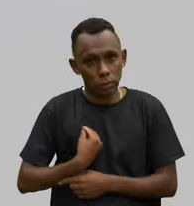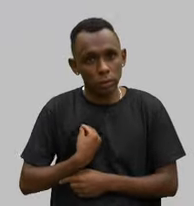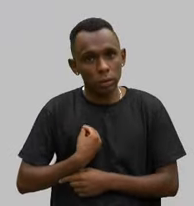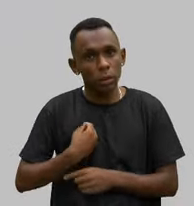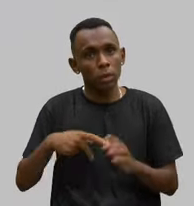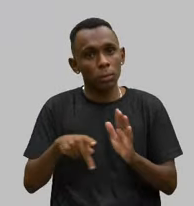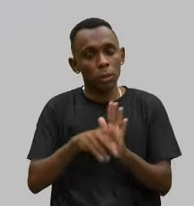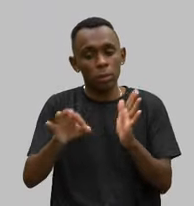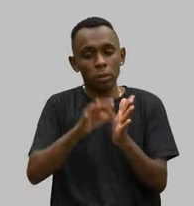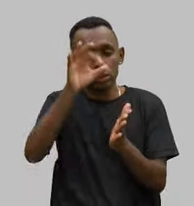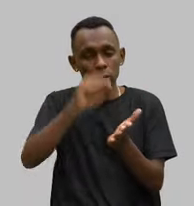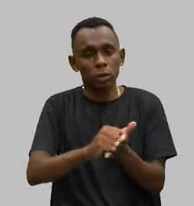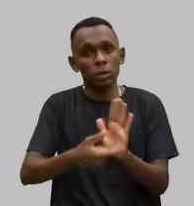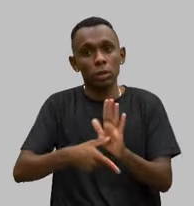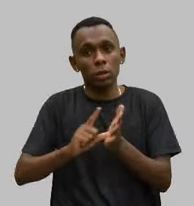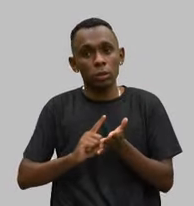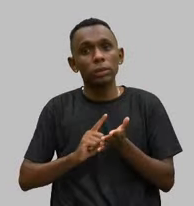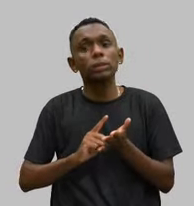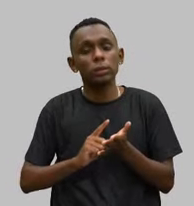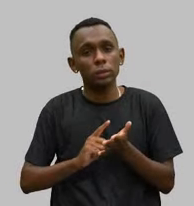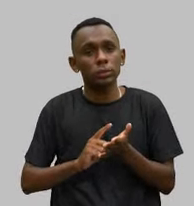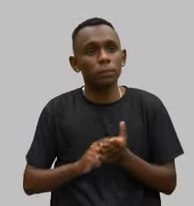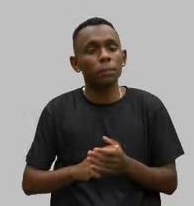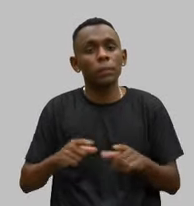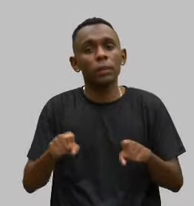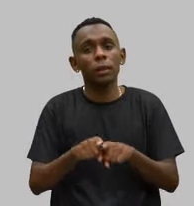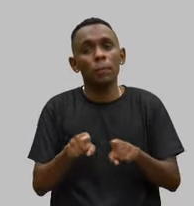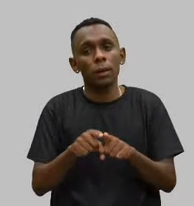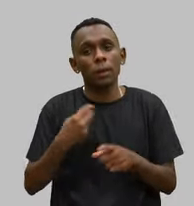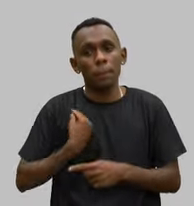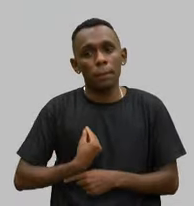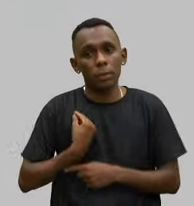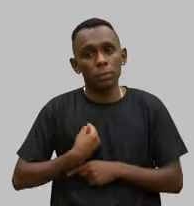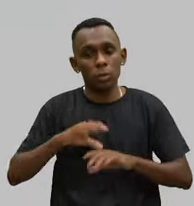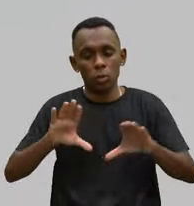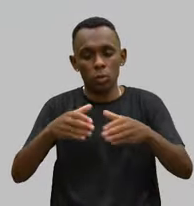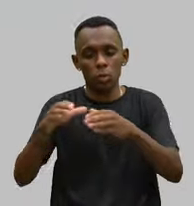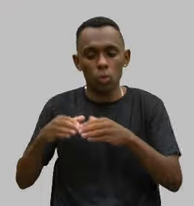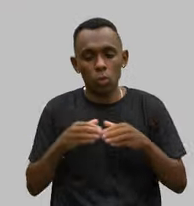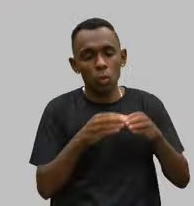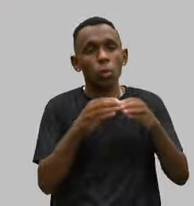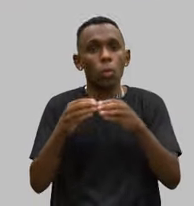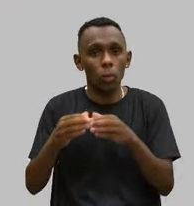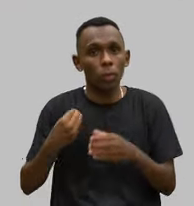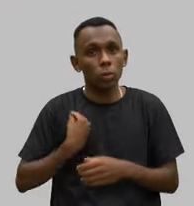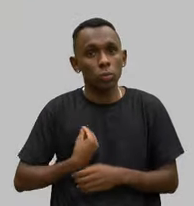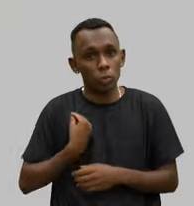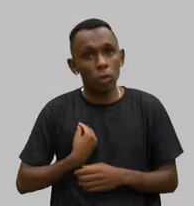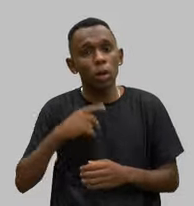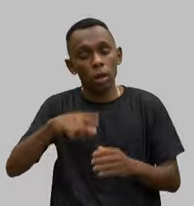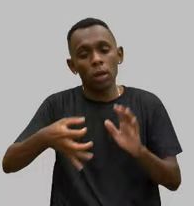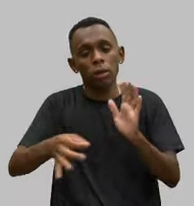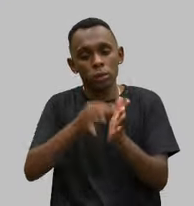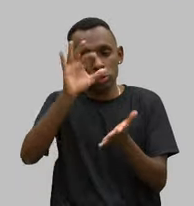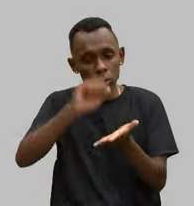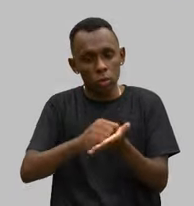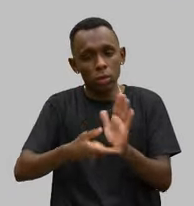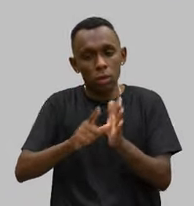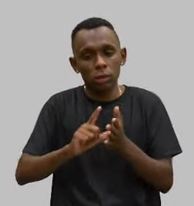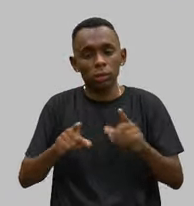de descrição membros das comissões participantes por ordem de